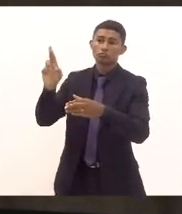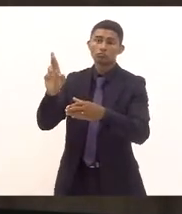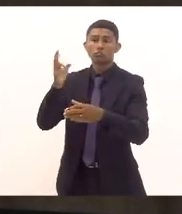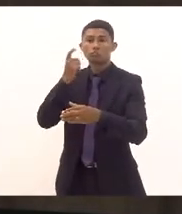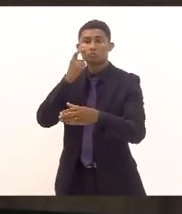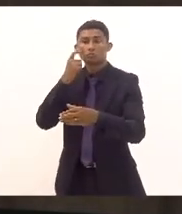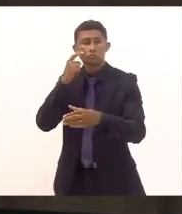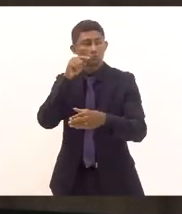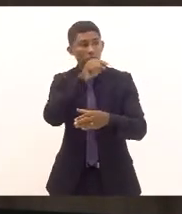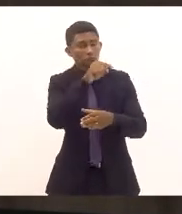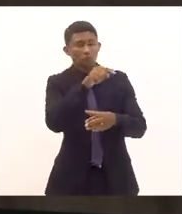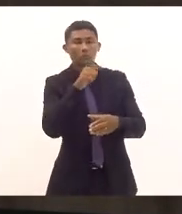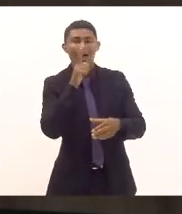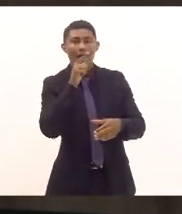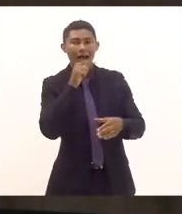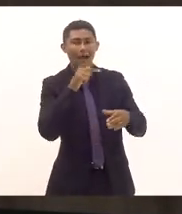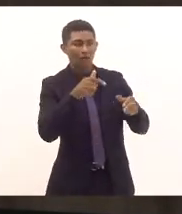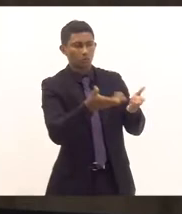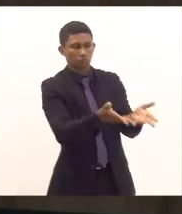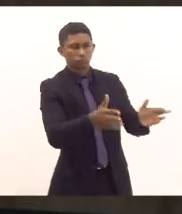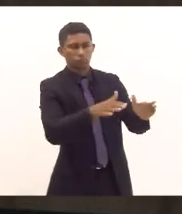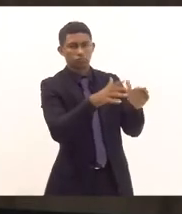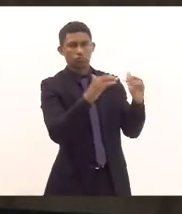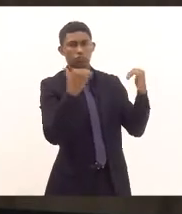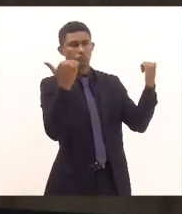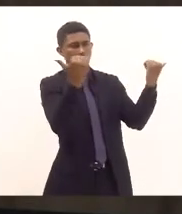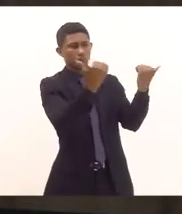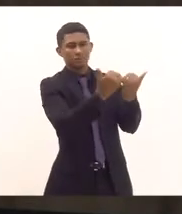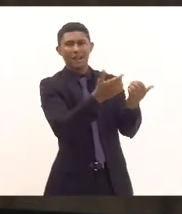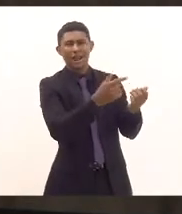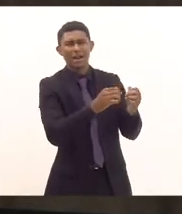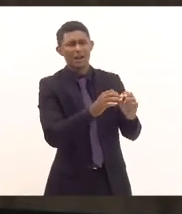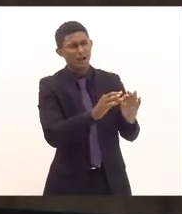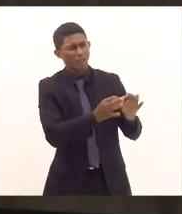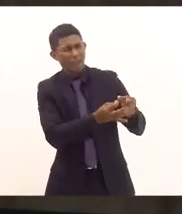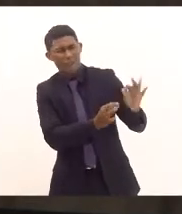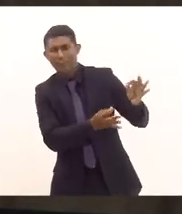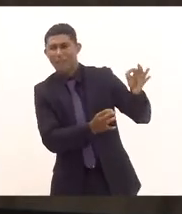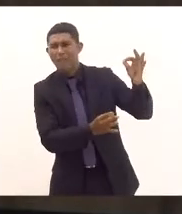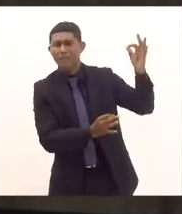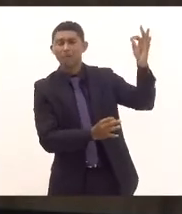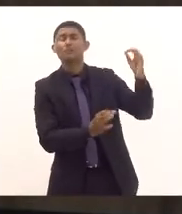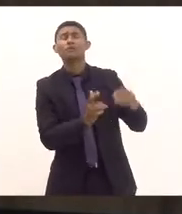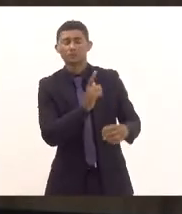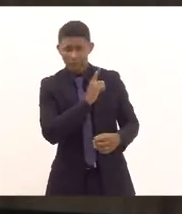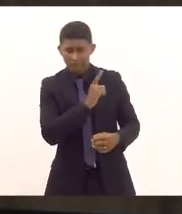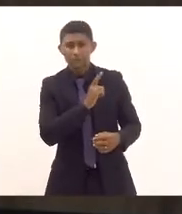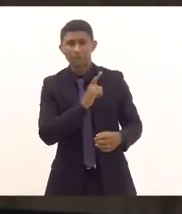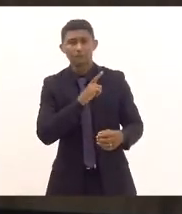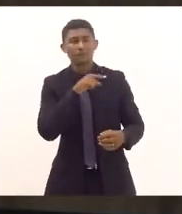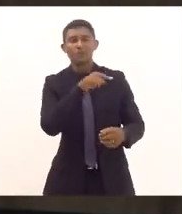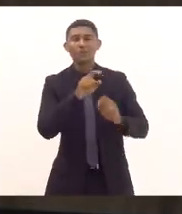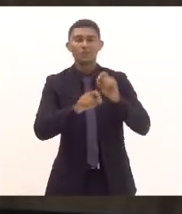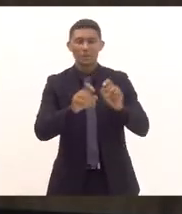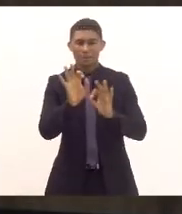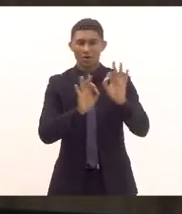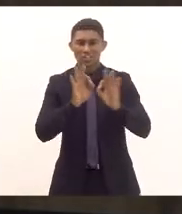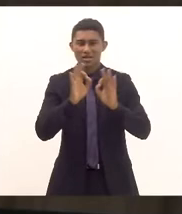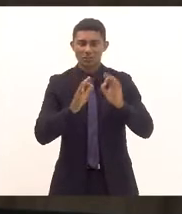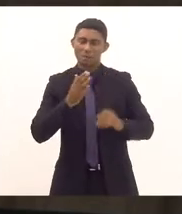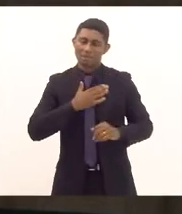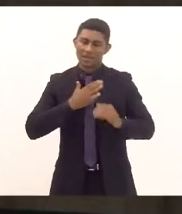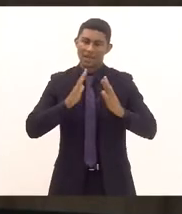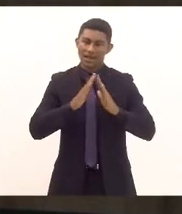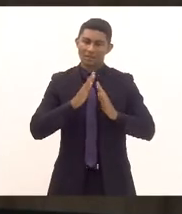todas essas caixas d'água que são chamada colunas d'água gigantesca que têm todos os conjuntos do Minha Casa Minha Vida que